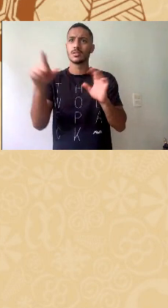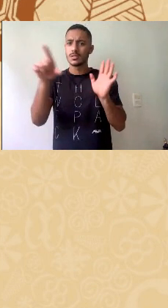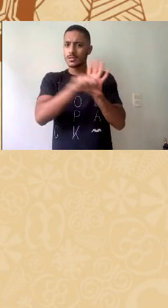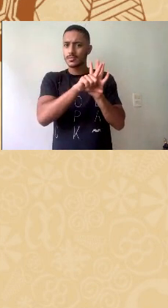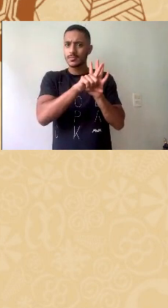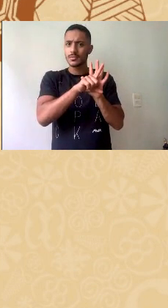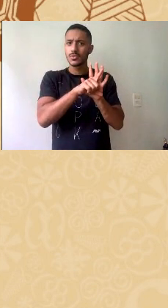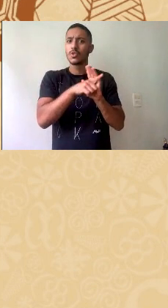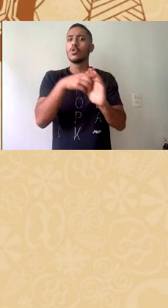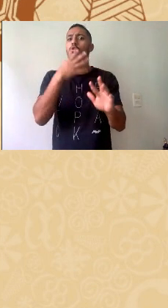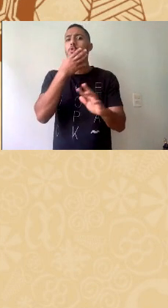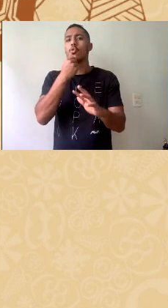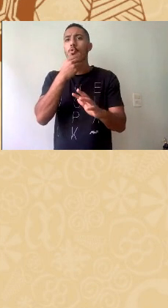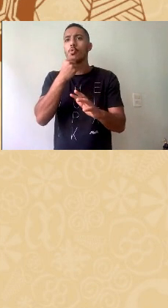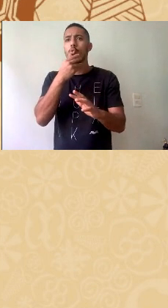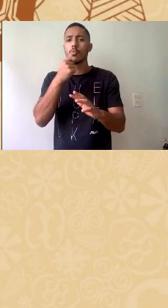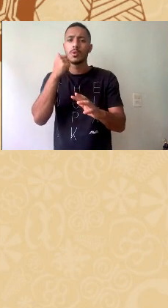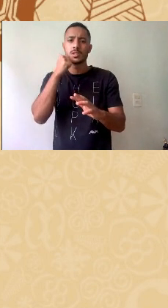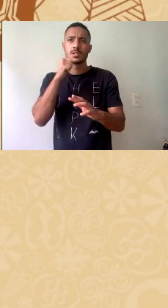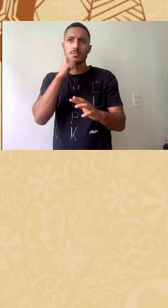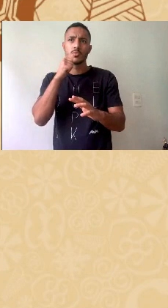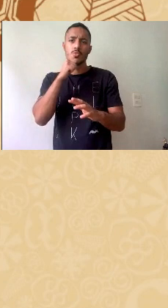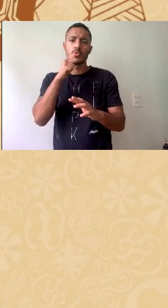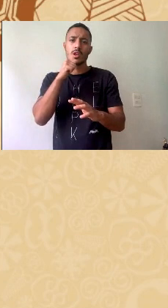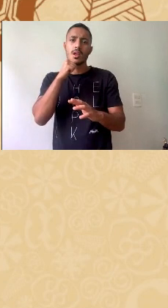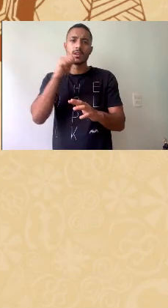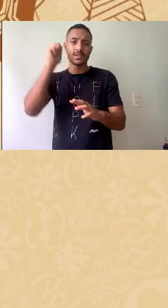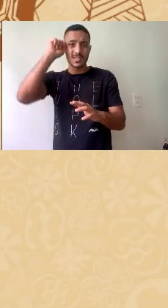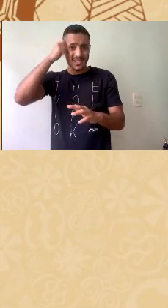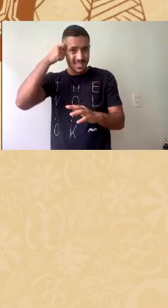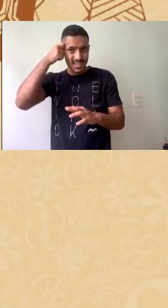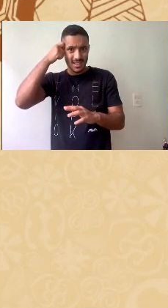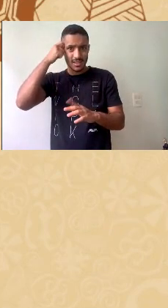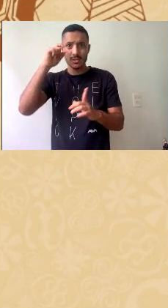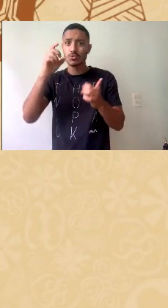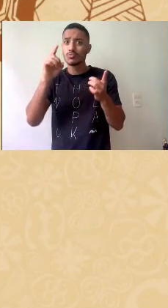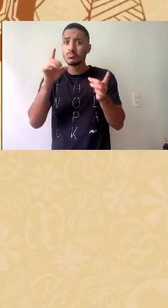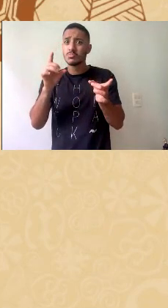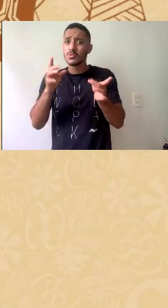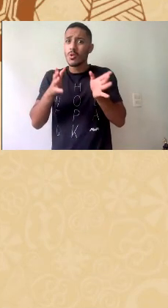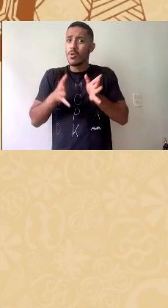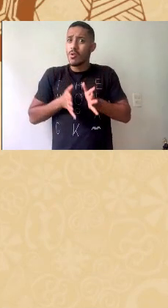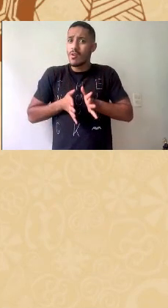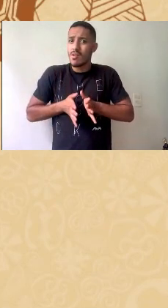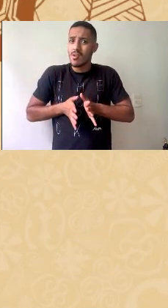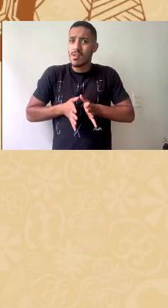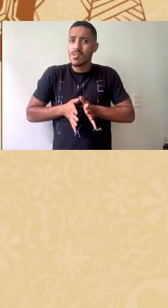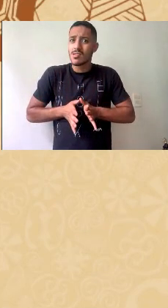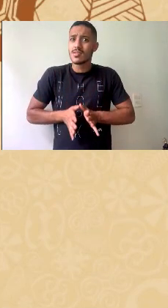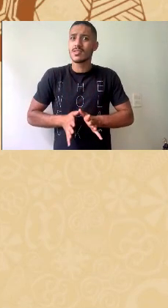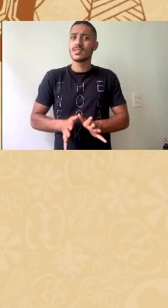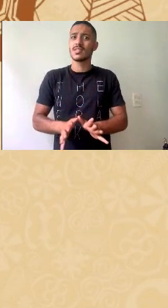negras, eles só foram concebidos como sujeito de subjetividade